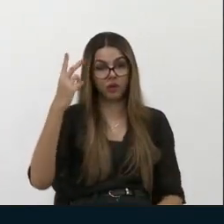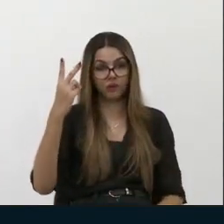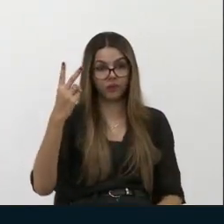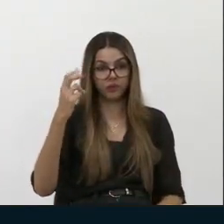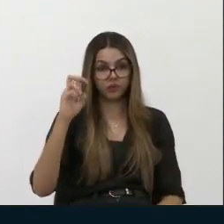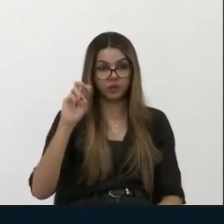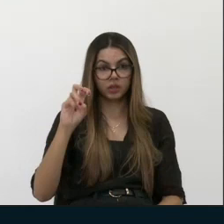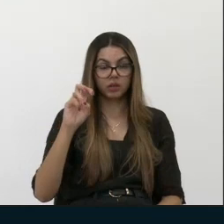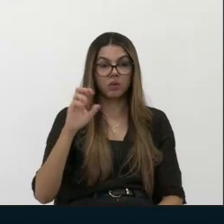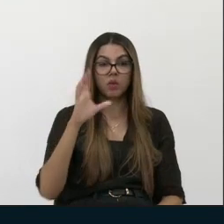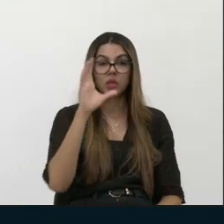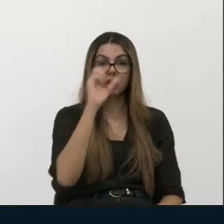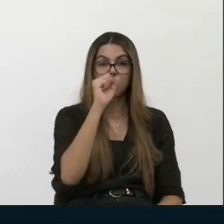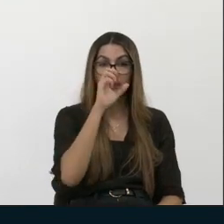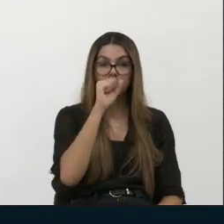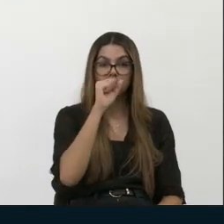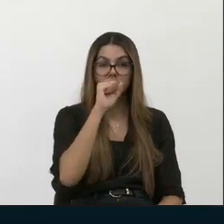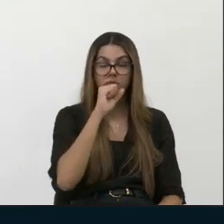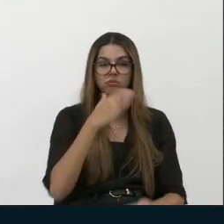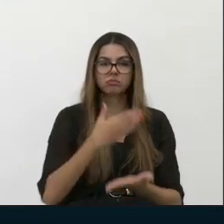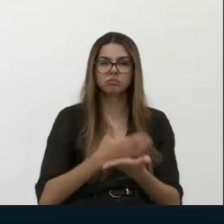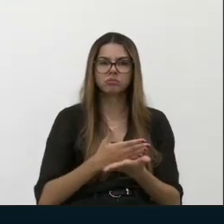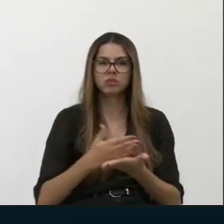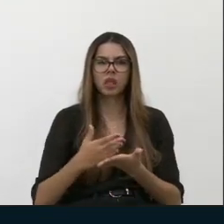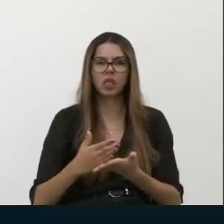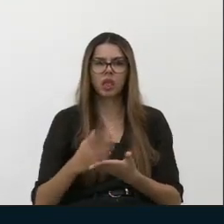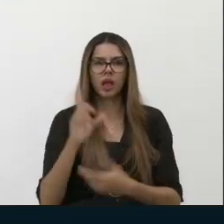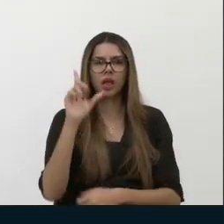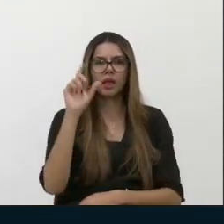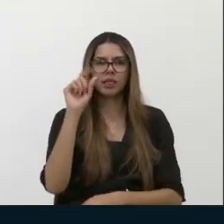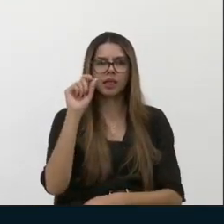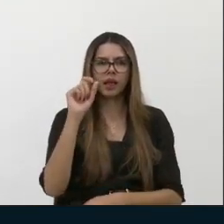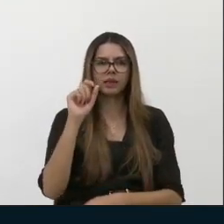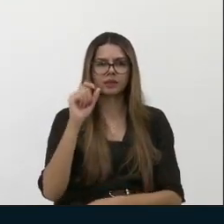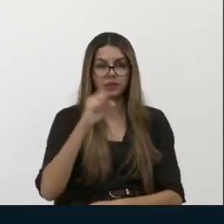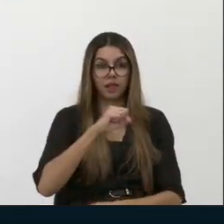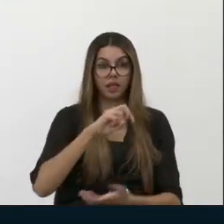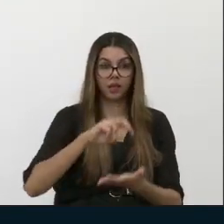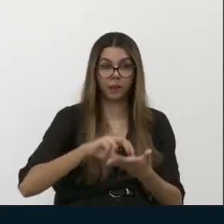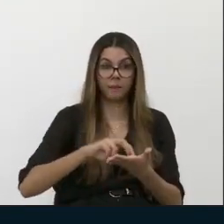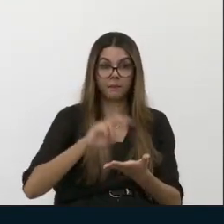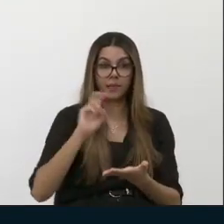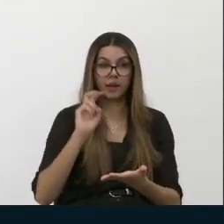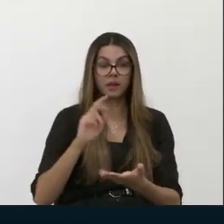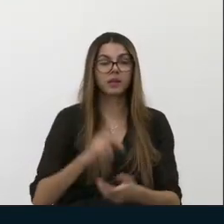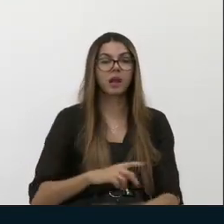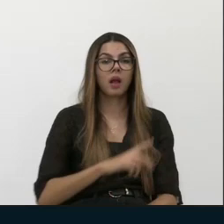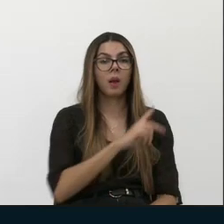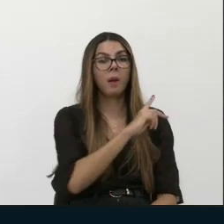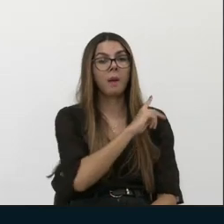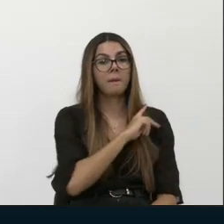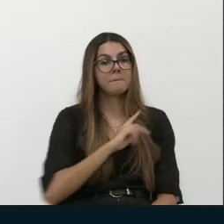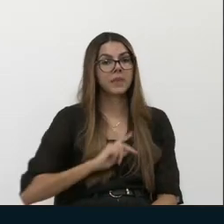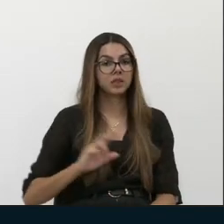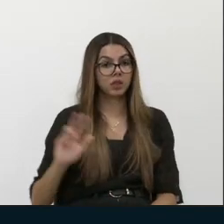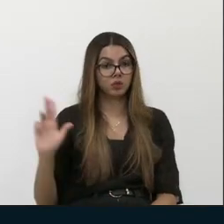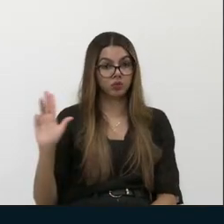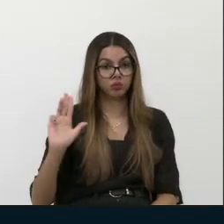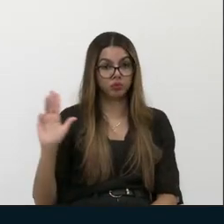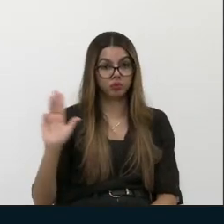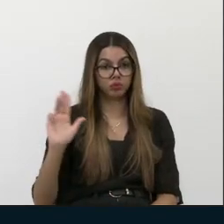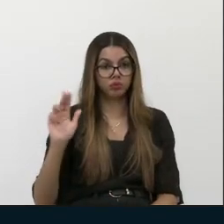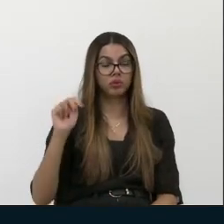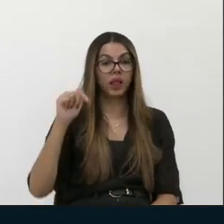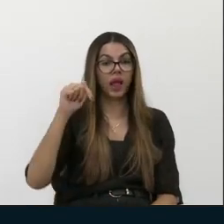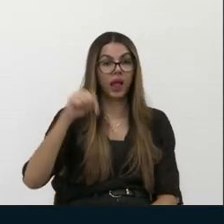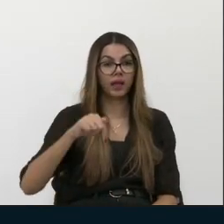próximo sábado, a partir das 10 horas da manhã, o nosso presidente Lula vai estar aqui no Trevo de Bom Sucesso para fazer a